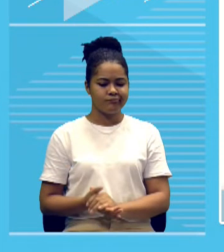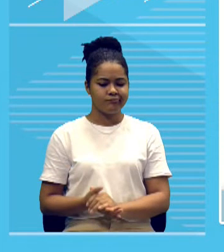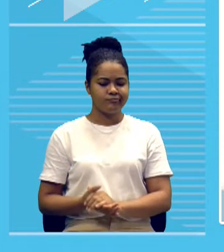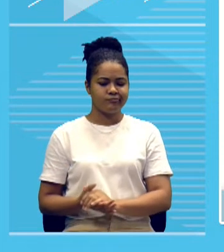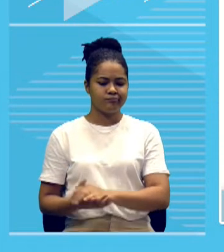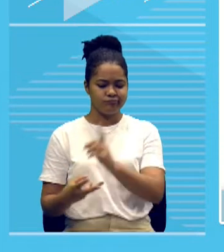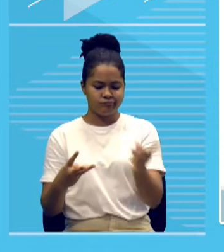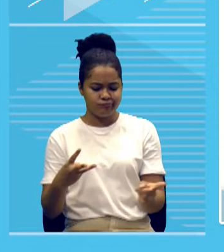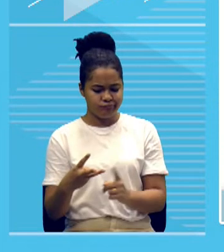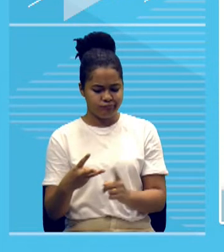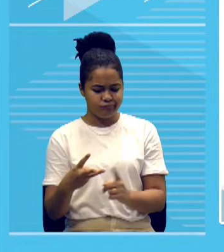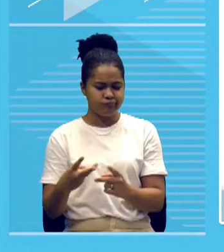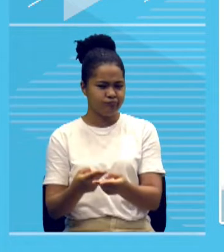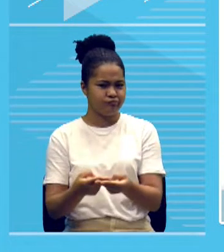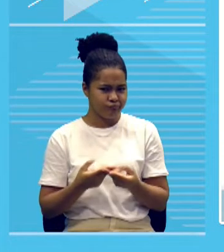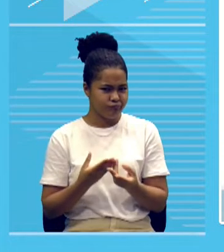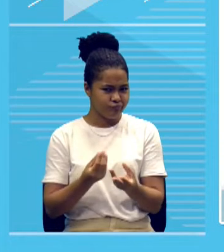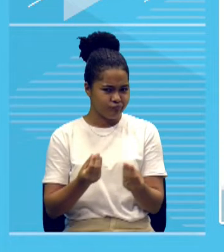utilizada